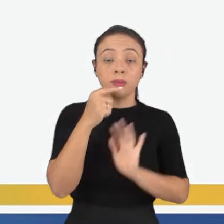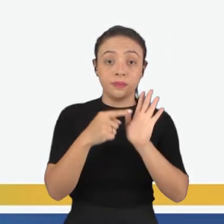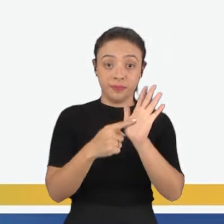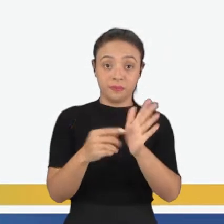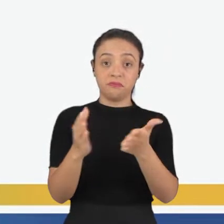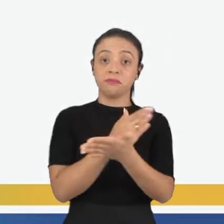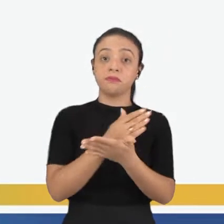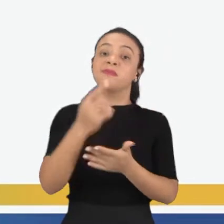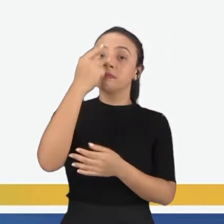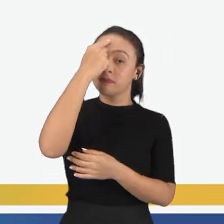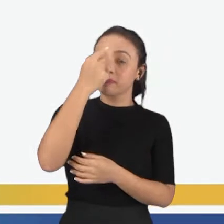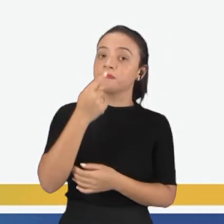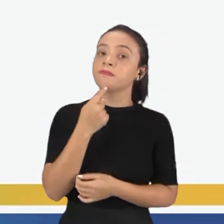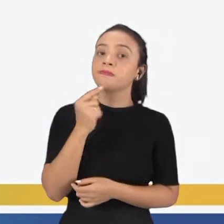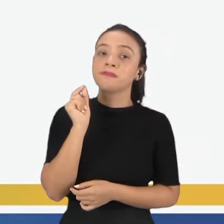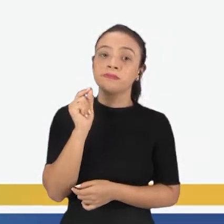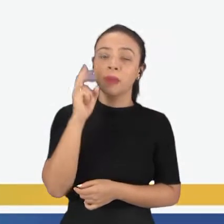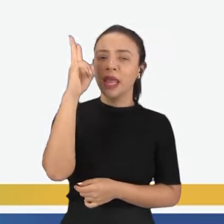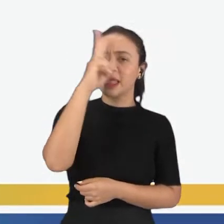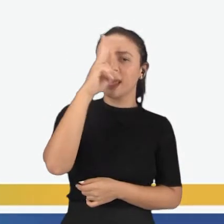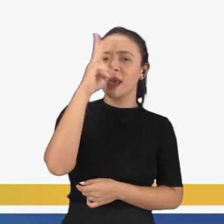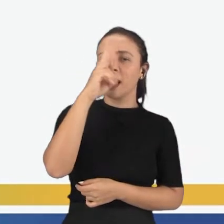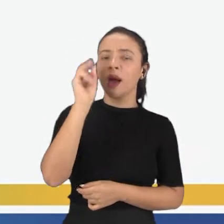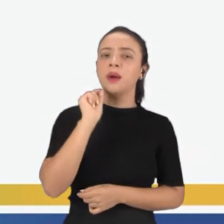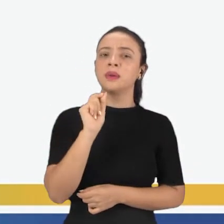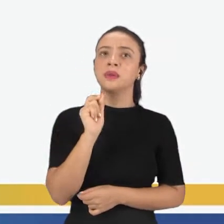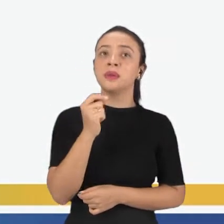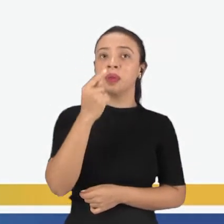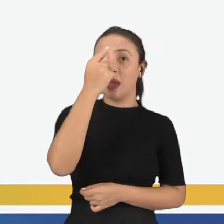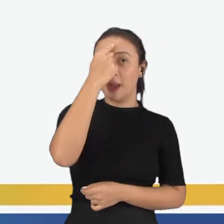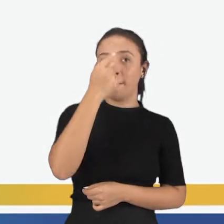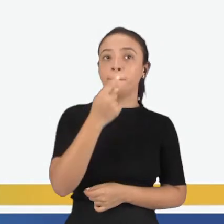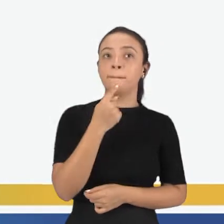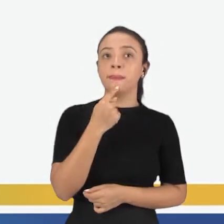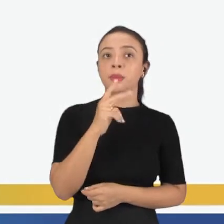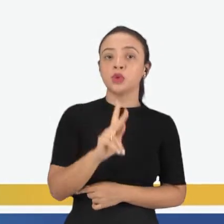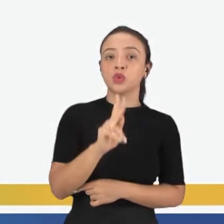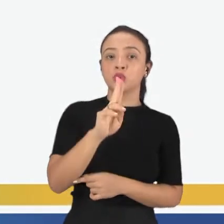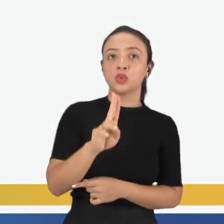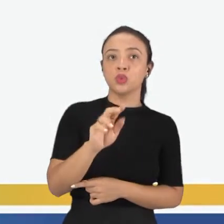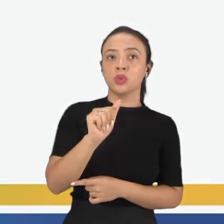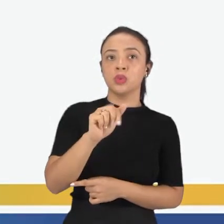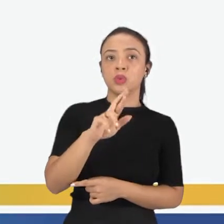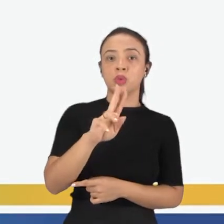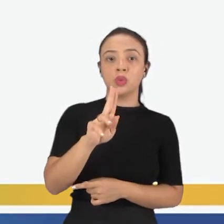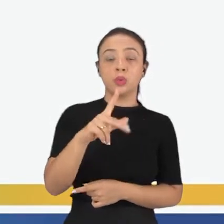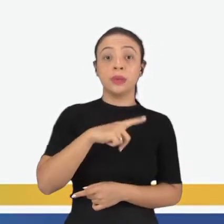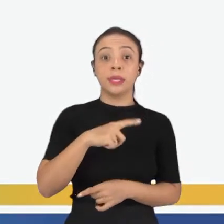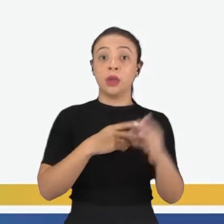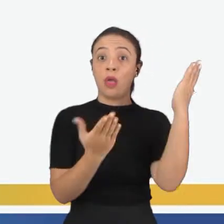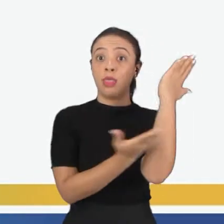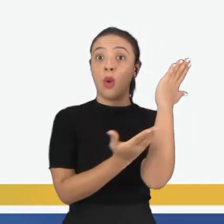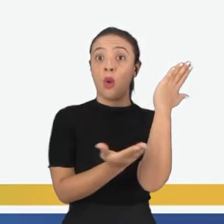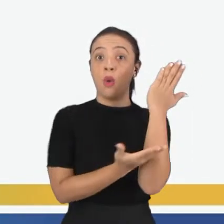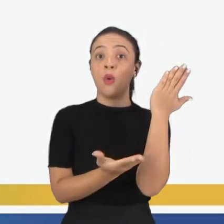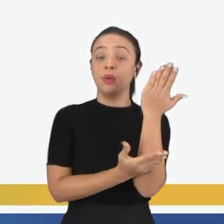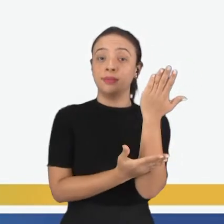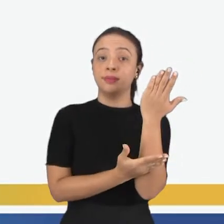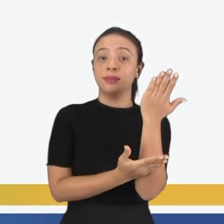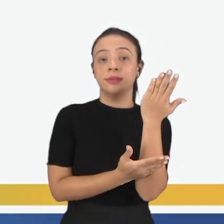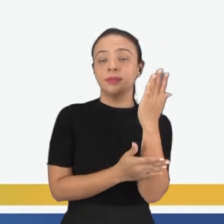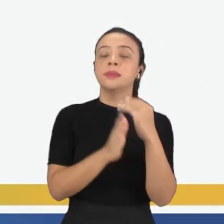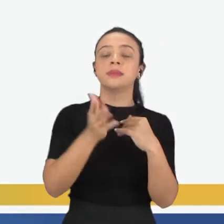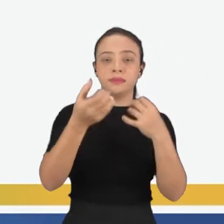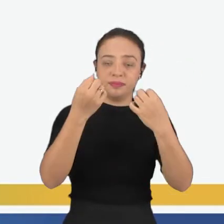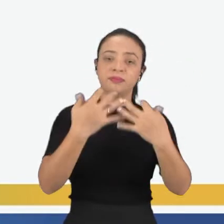algumas imagens. Então vamos recordar? A imagem do Cuarupi tem a ver com troncos, gente? Nós